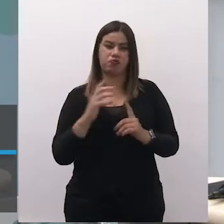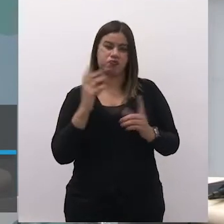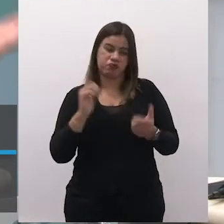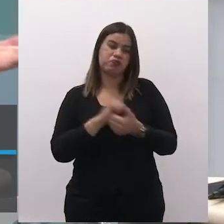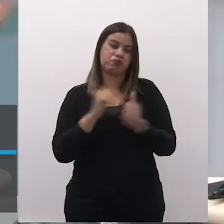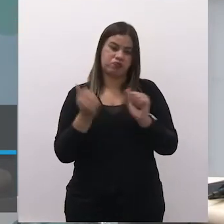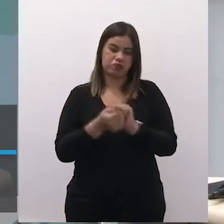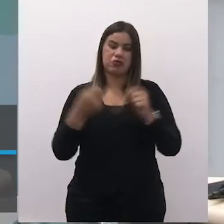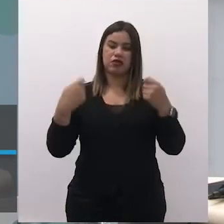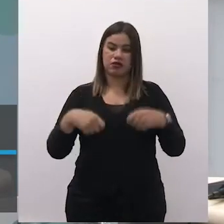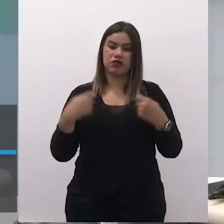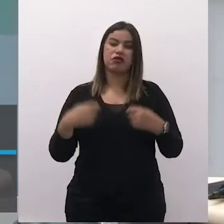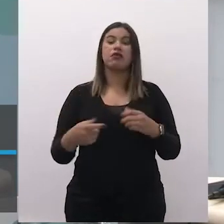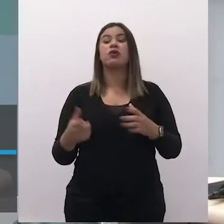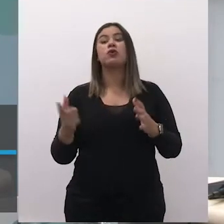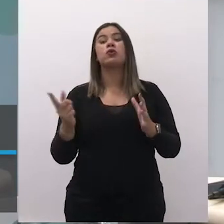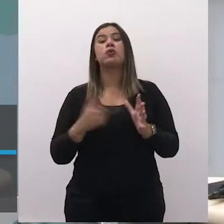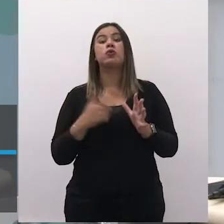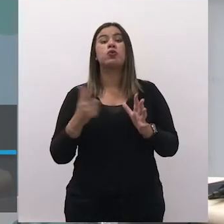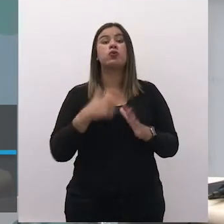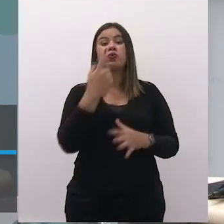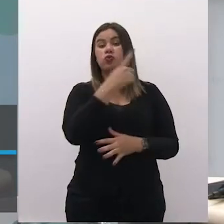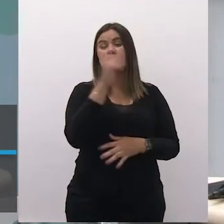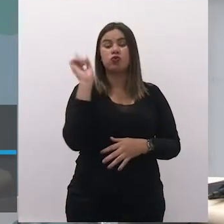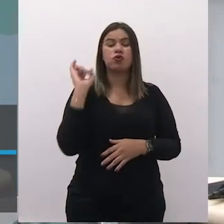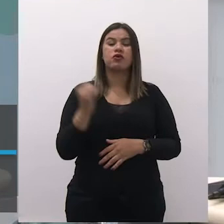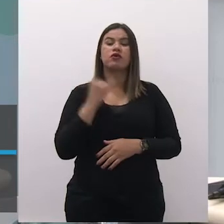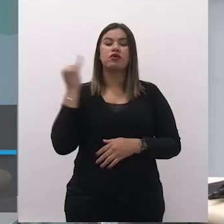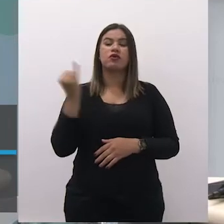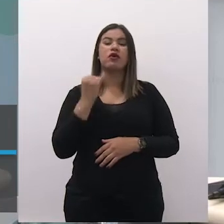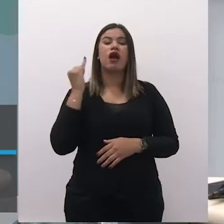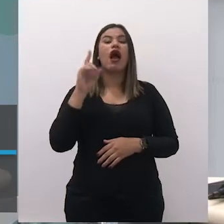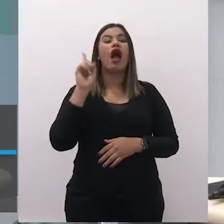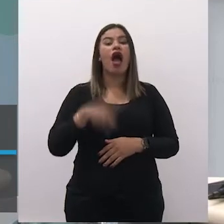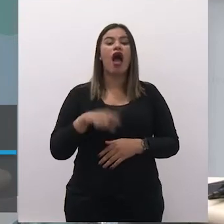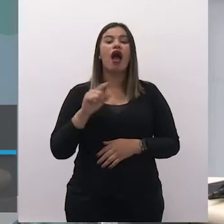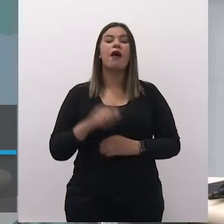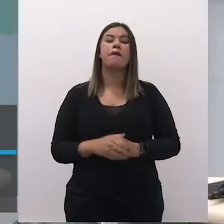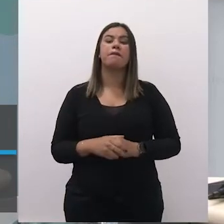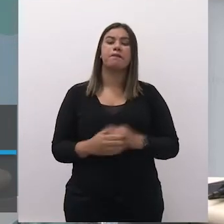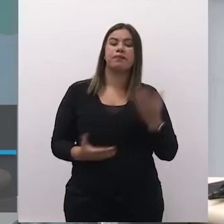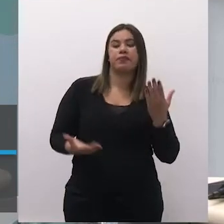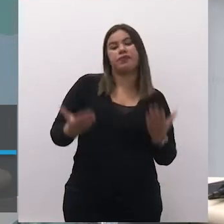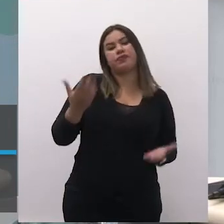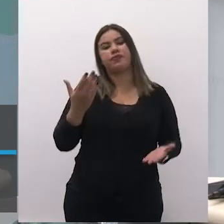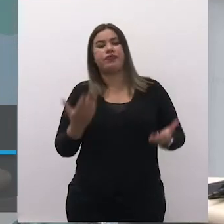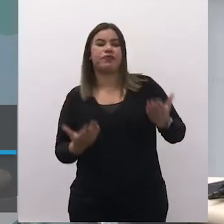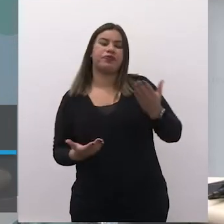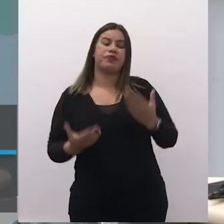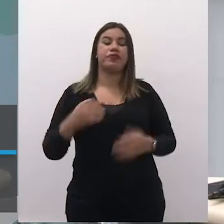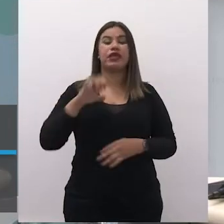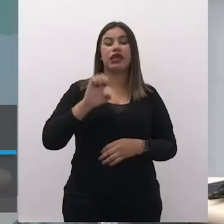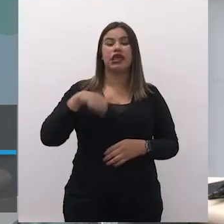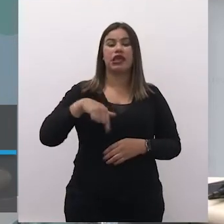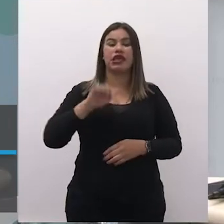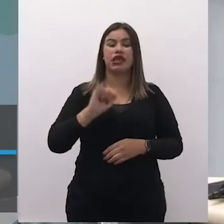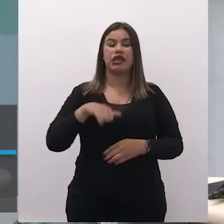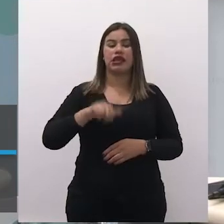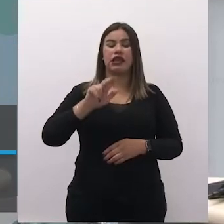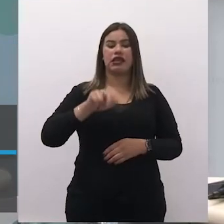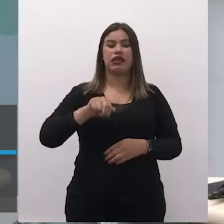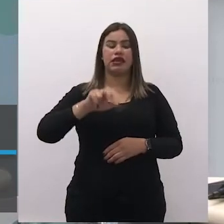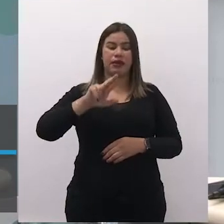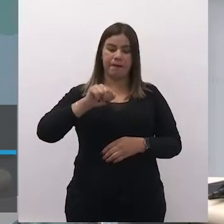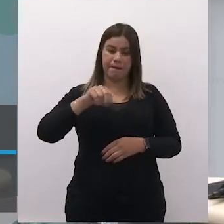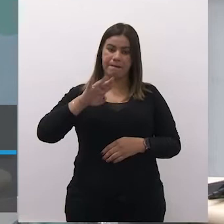E por último, um conceito bem importante de Jean Piaget é a equilibração, que permite que a